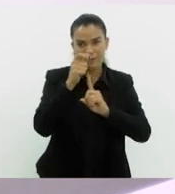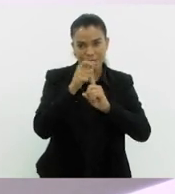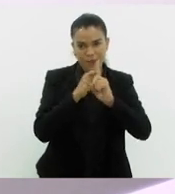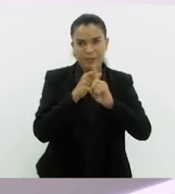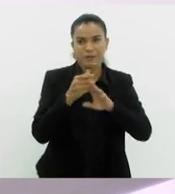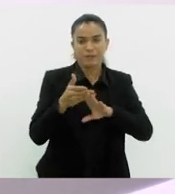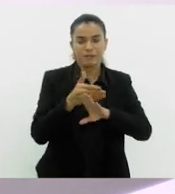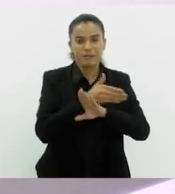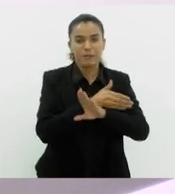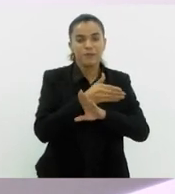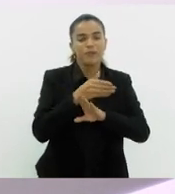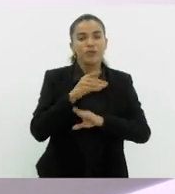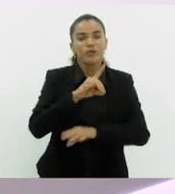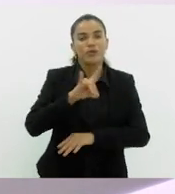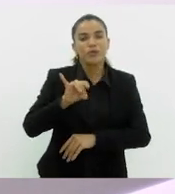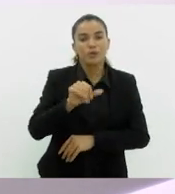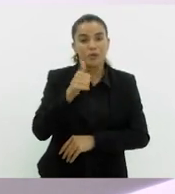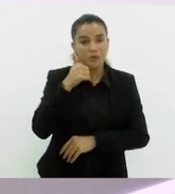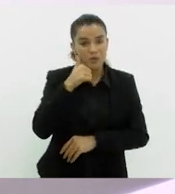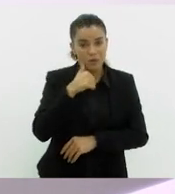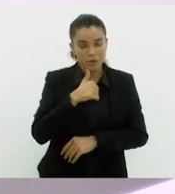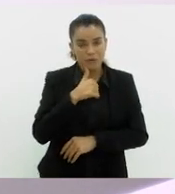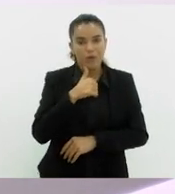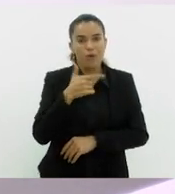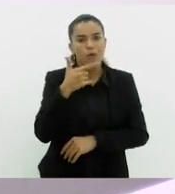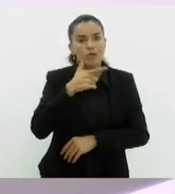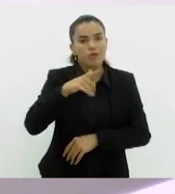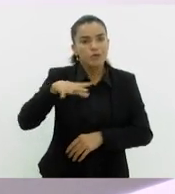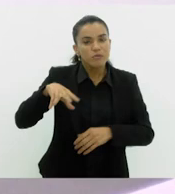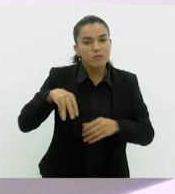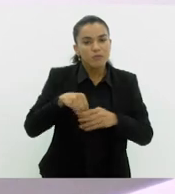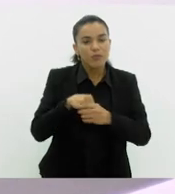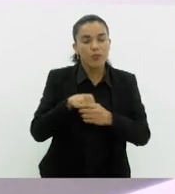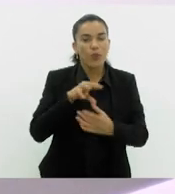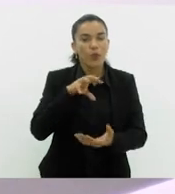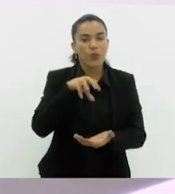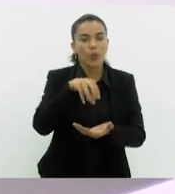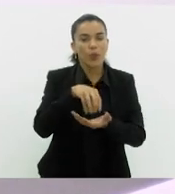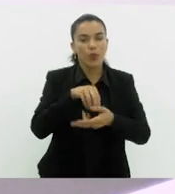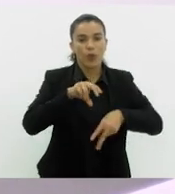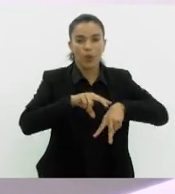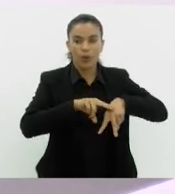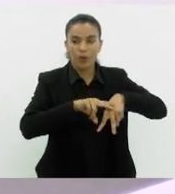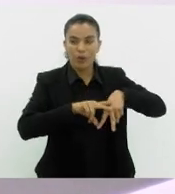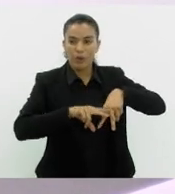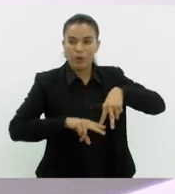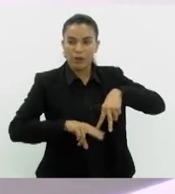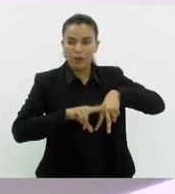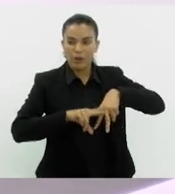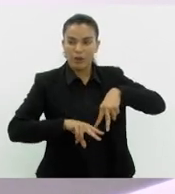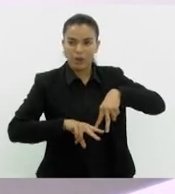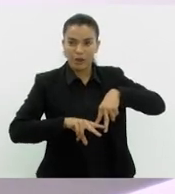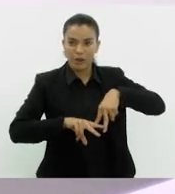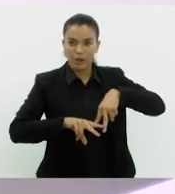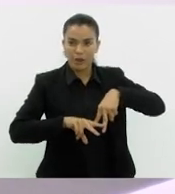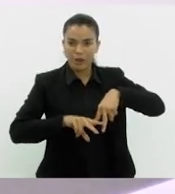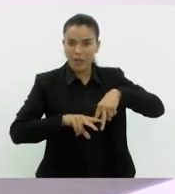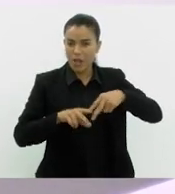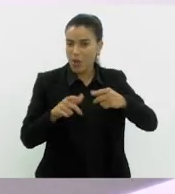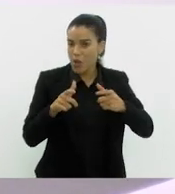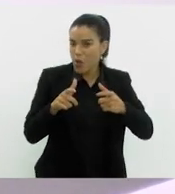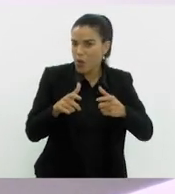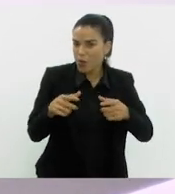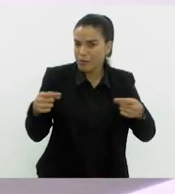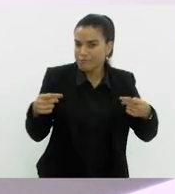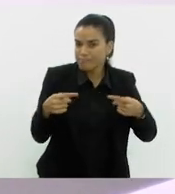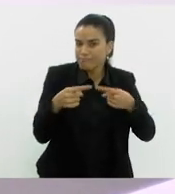até no Dia da Mulher, a gente conseguiu implementar o núcleo de gênero, que eu acho que é um local bem